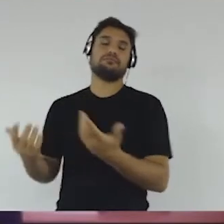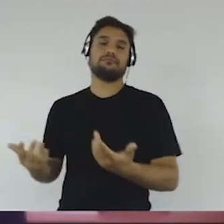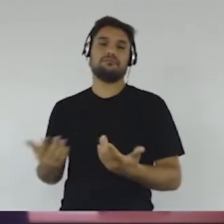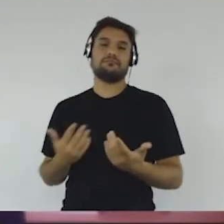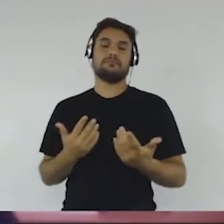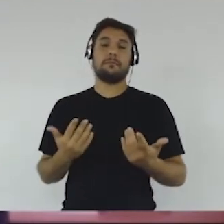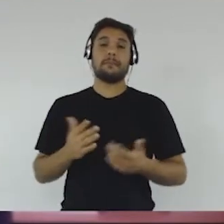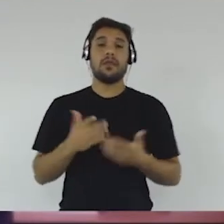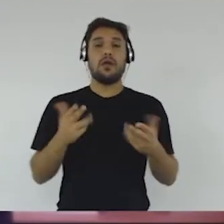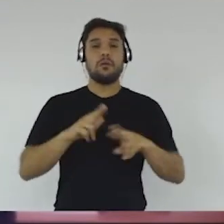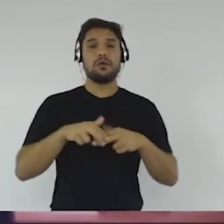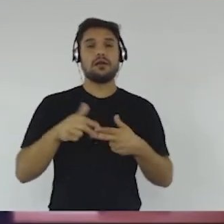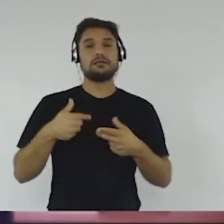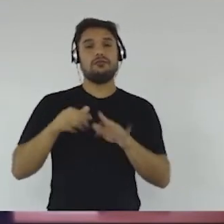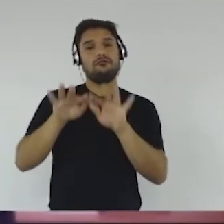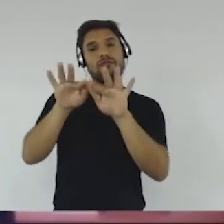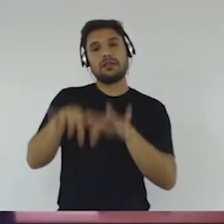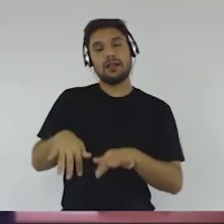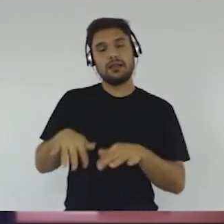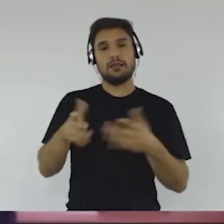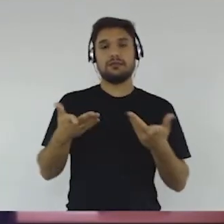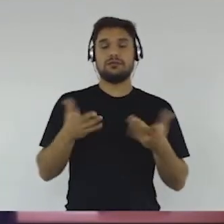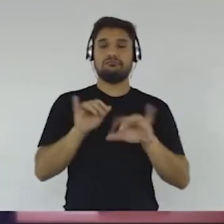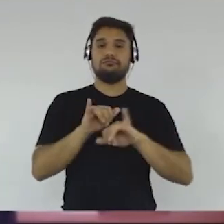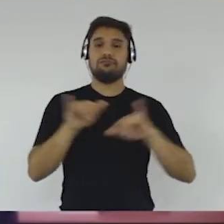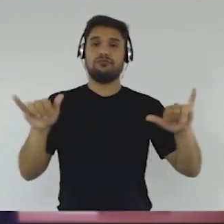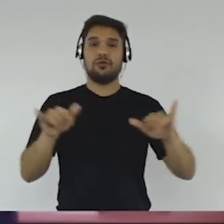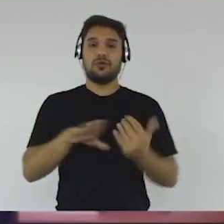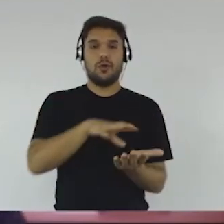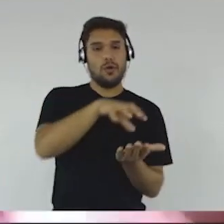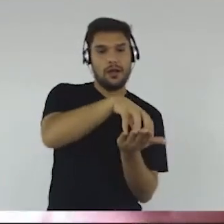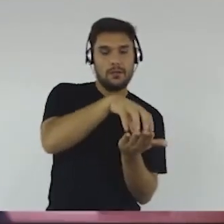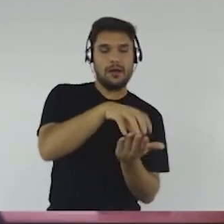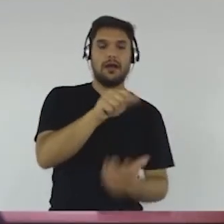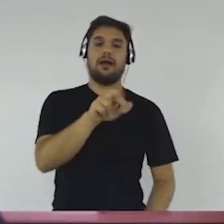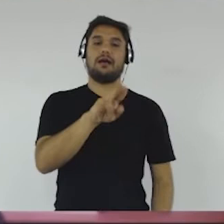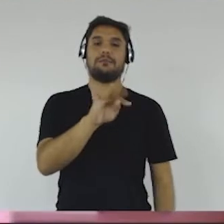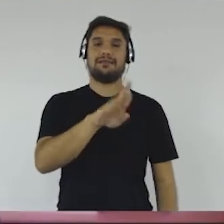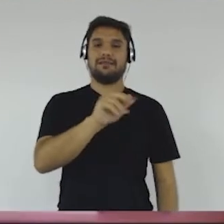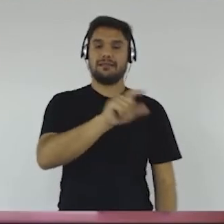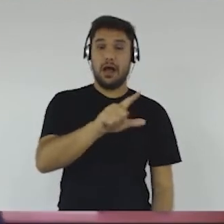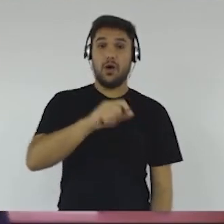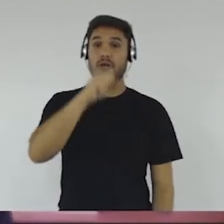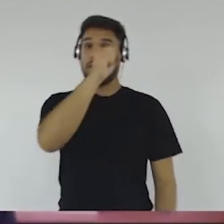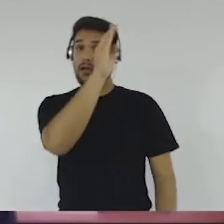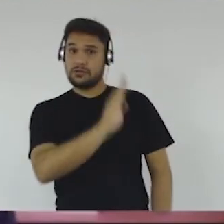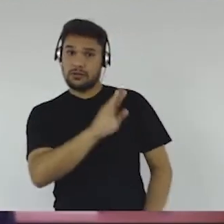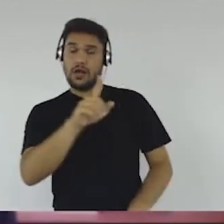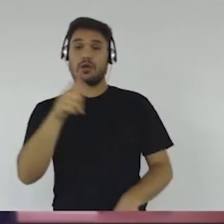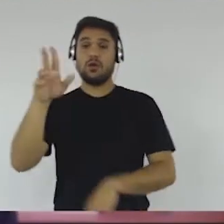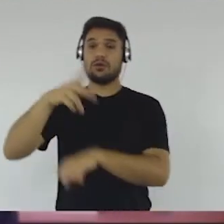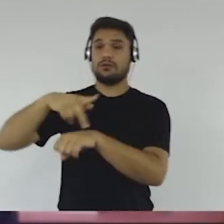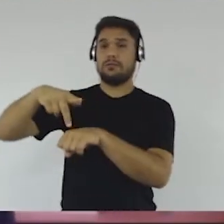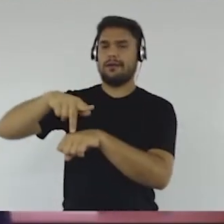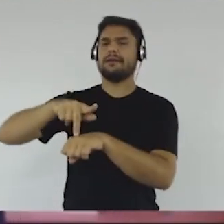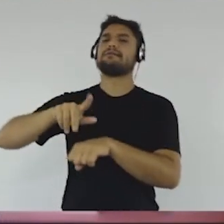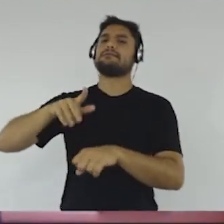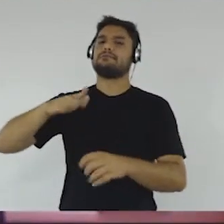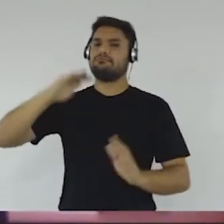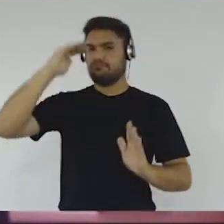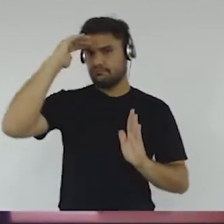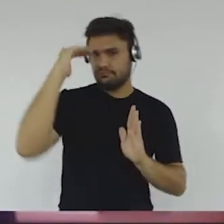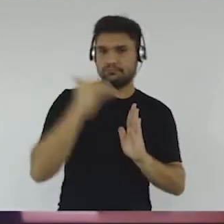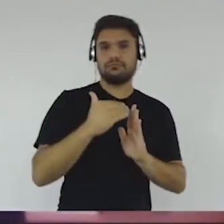eu encerro para dizer que as câmaras arbitrais nacionais e internacionais cumpriram